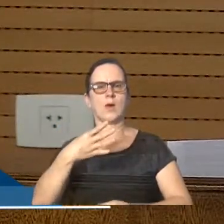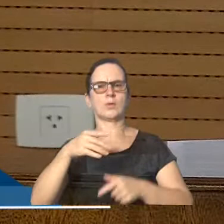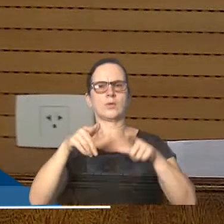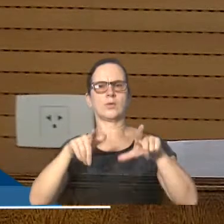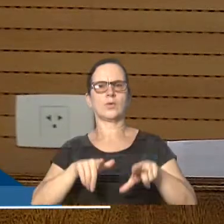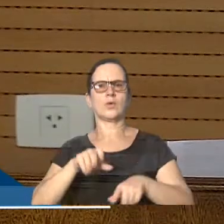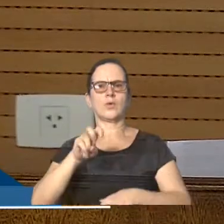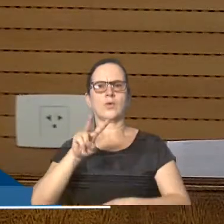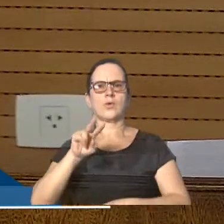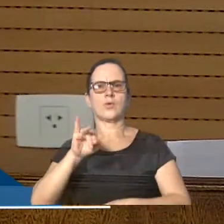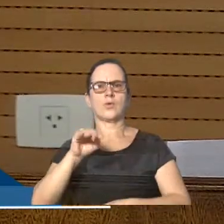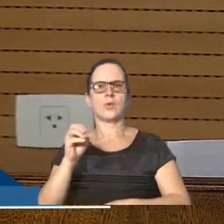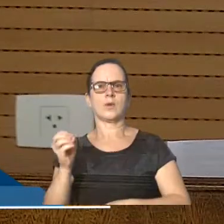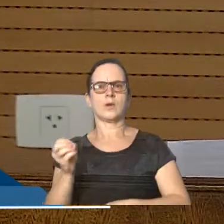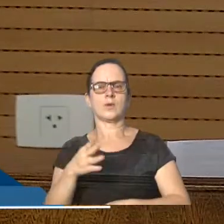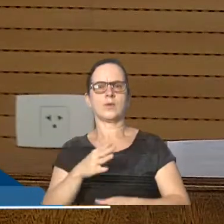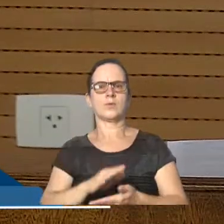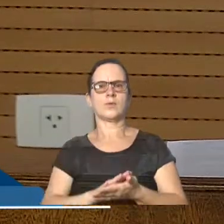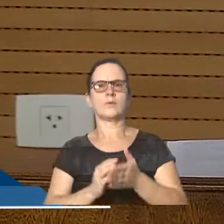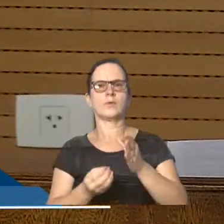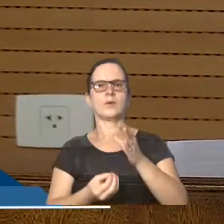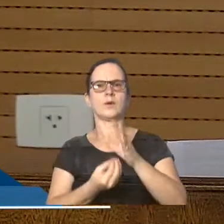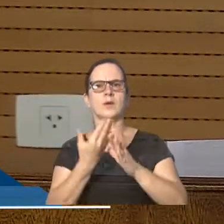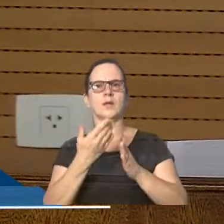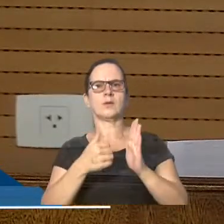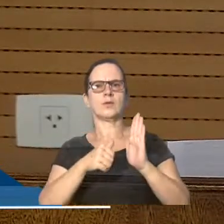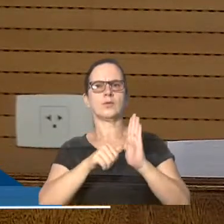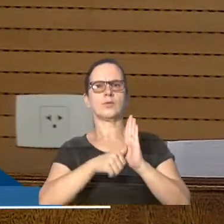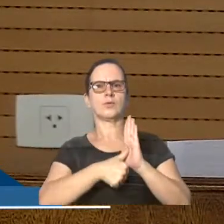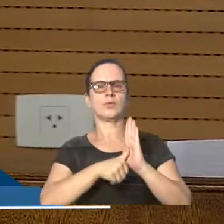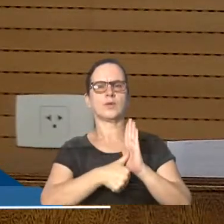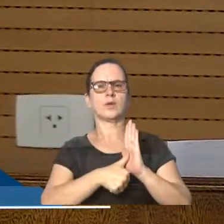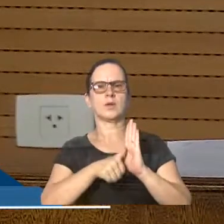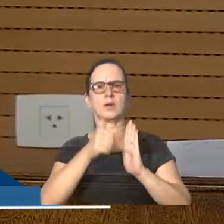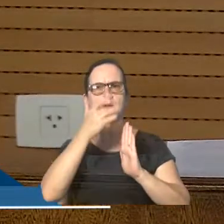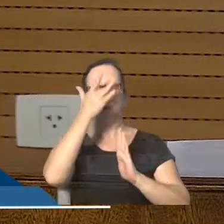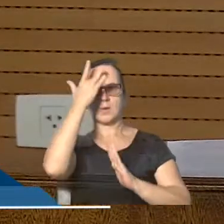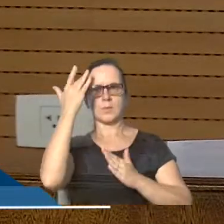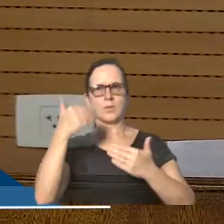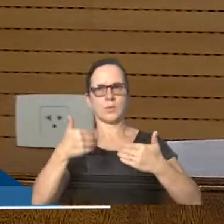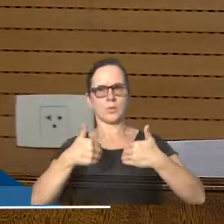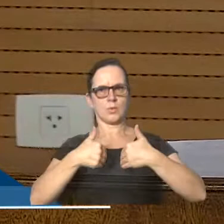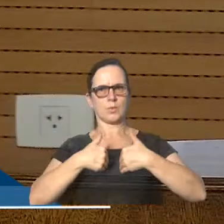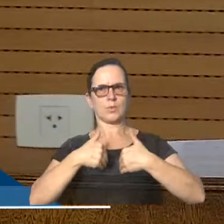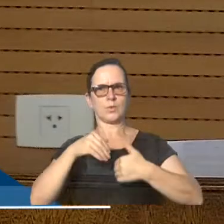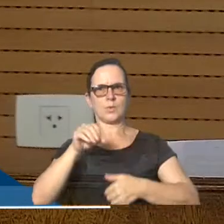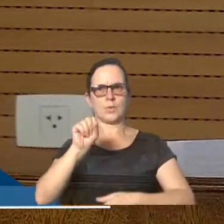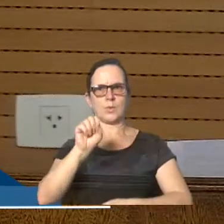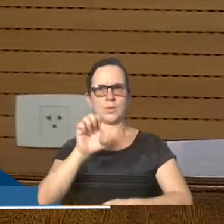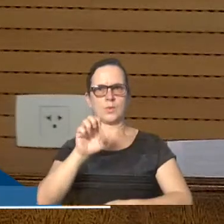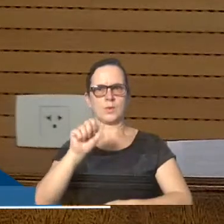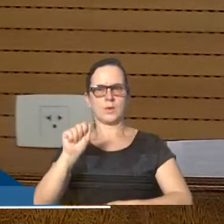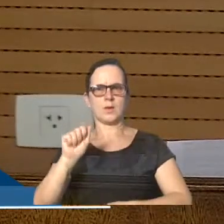da lei municipal que cria a carteira de identificação do autista, CIA, para